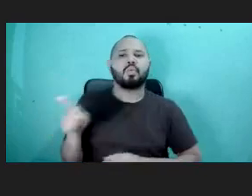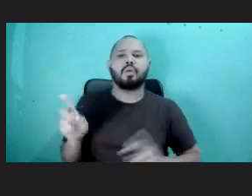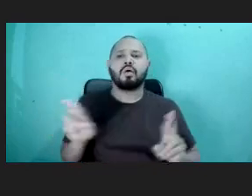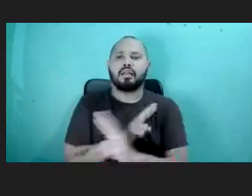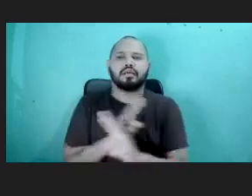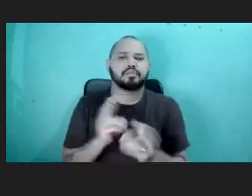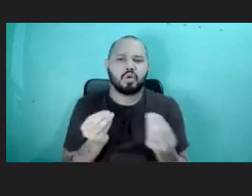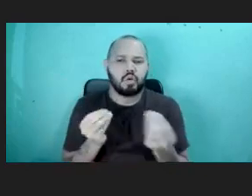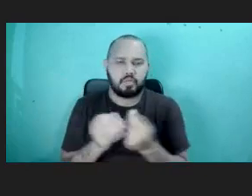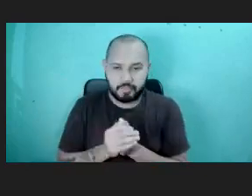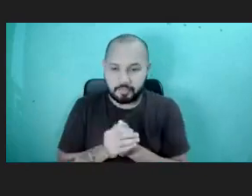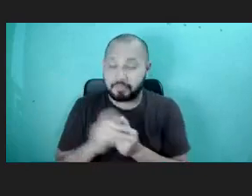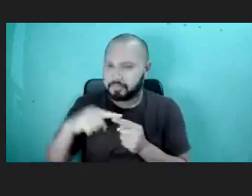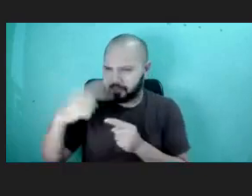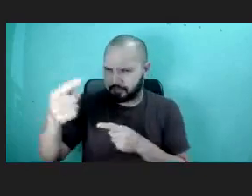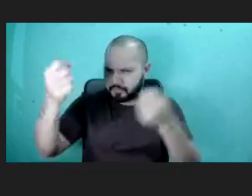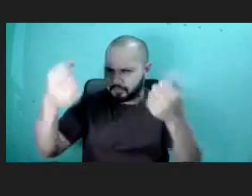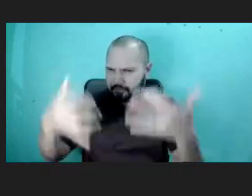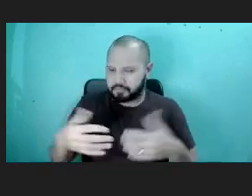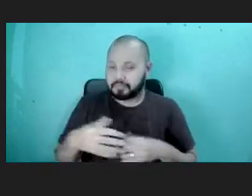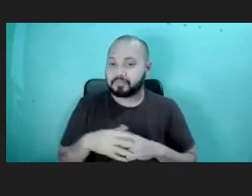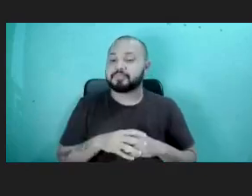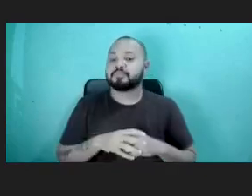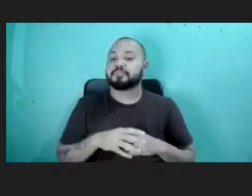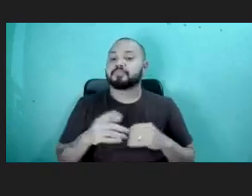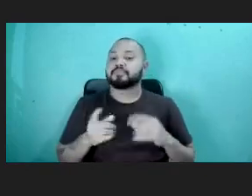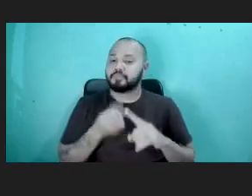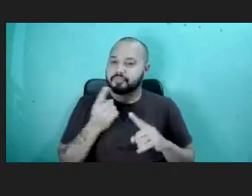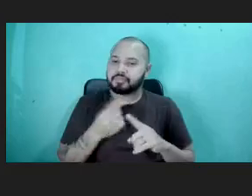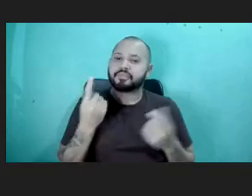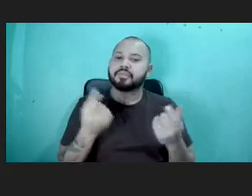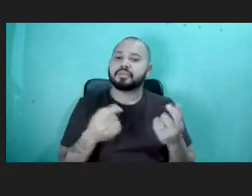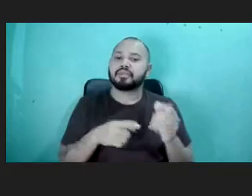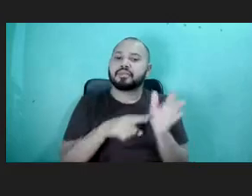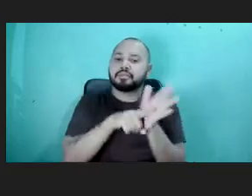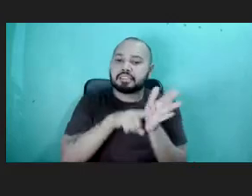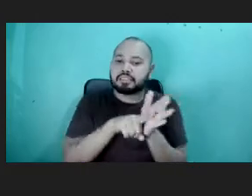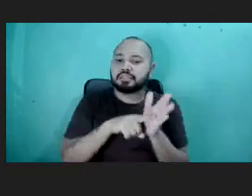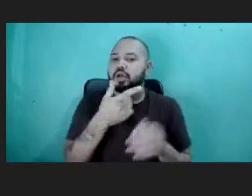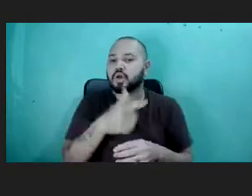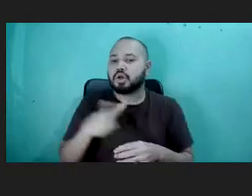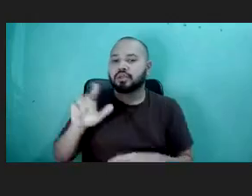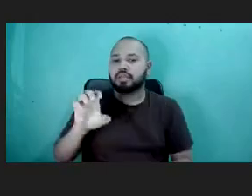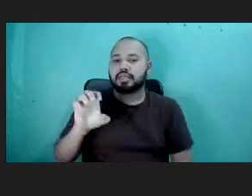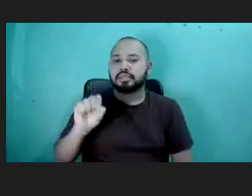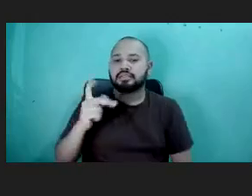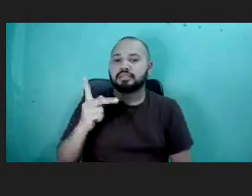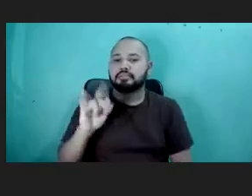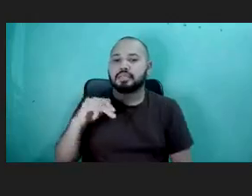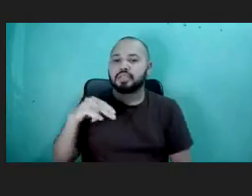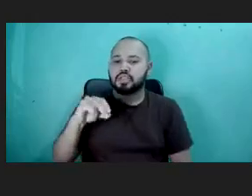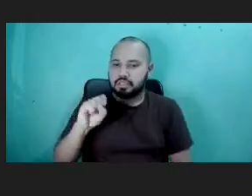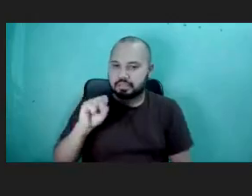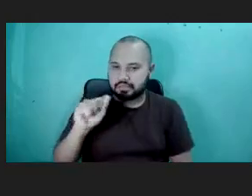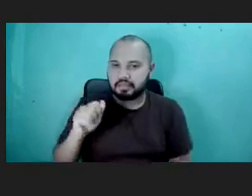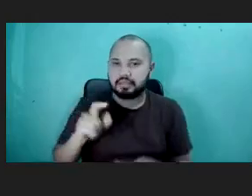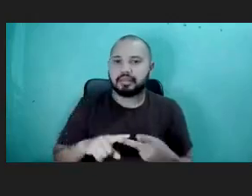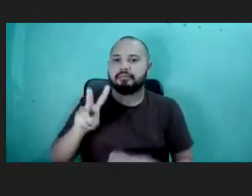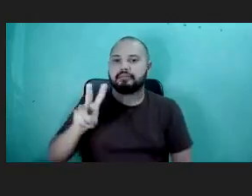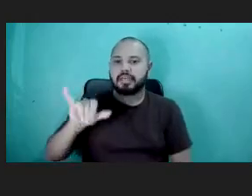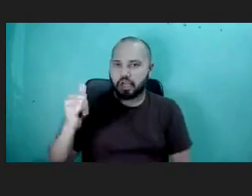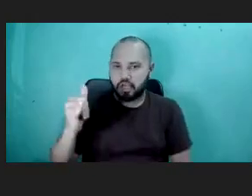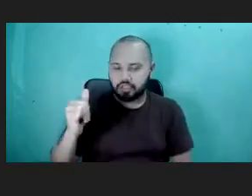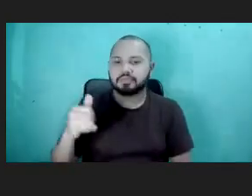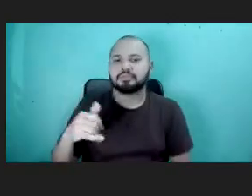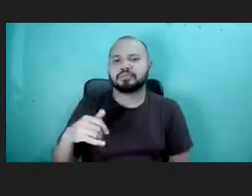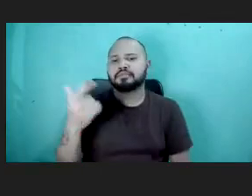E ela vai pegar ali um pouco das construções de Spinoza, de Vygotsky, para pensar que existem sofrimentos